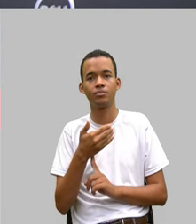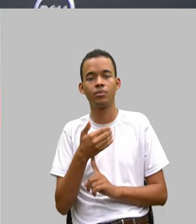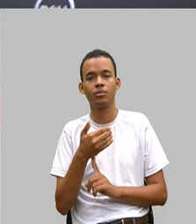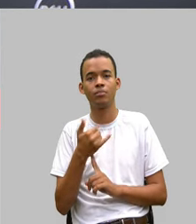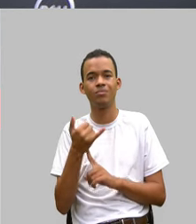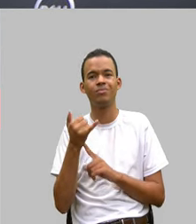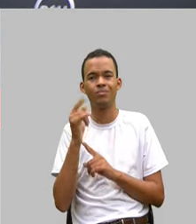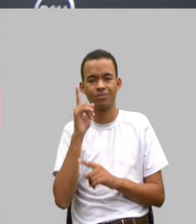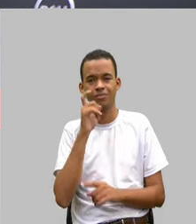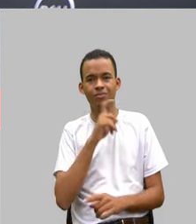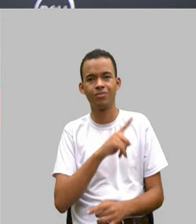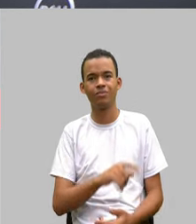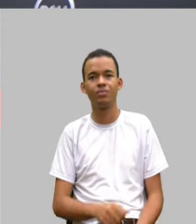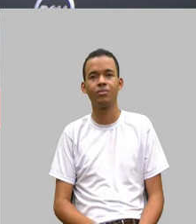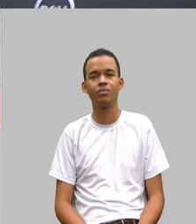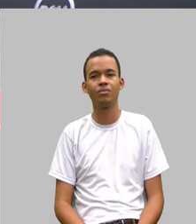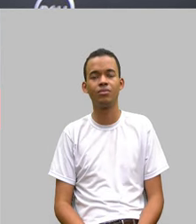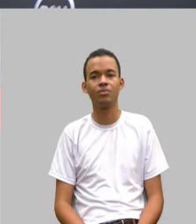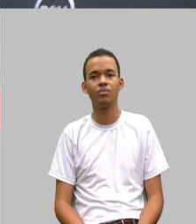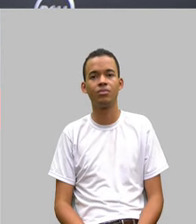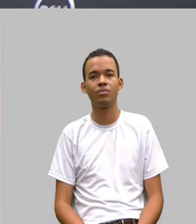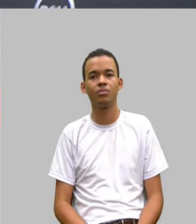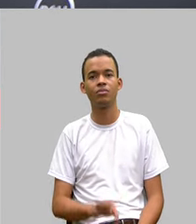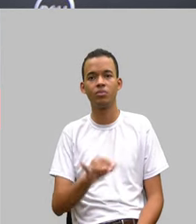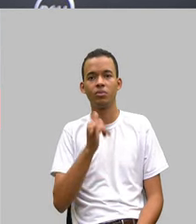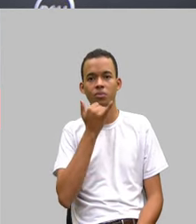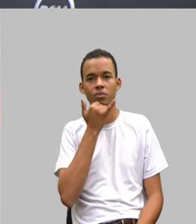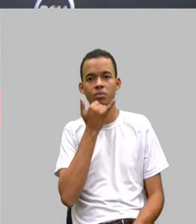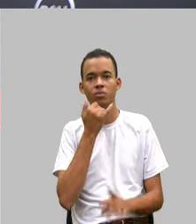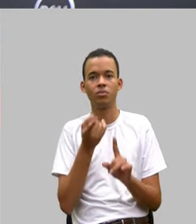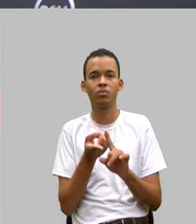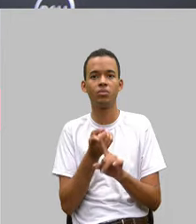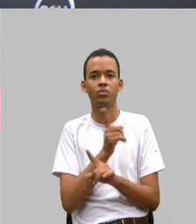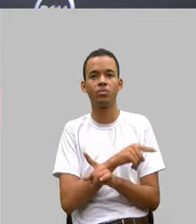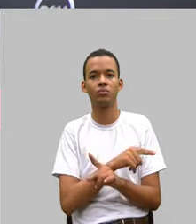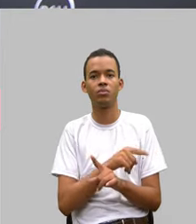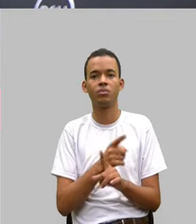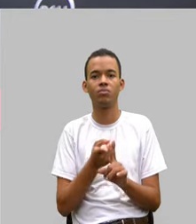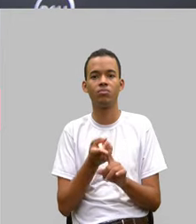f PR voltar não